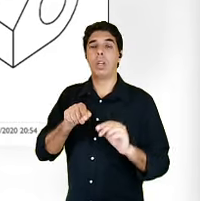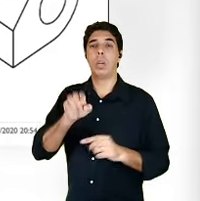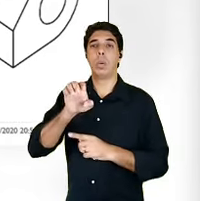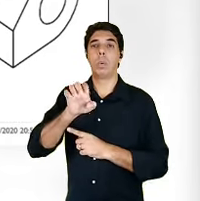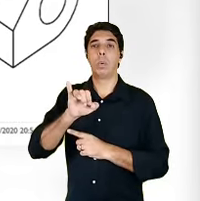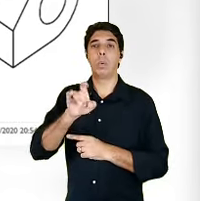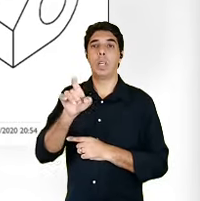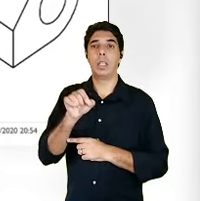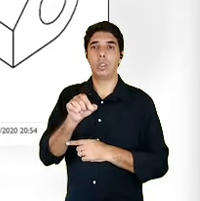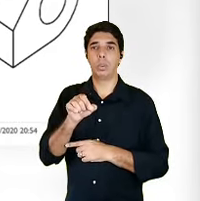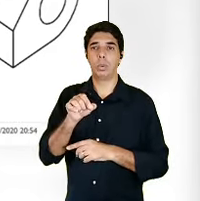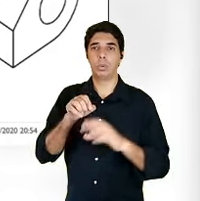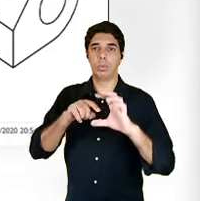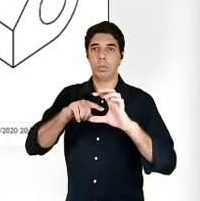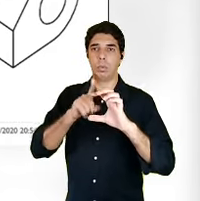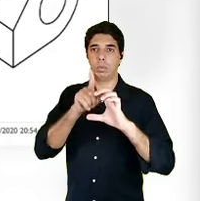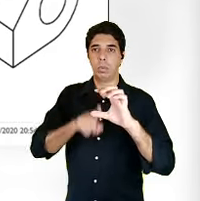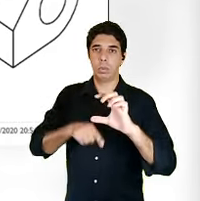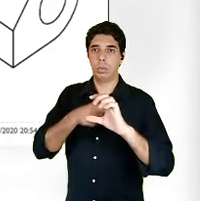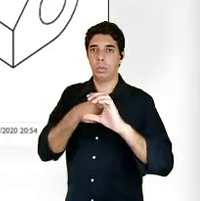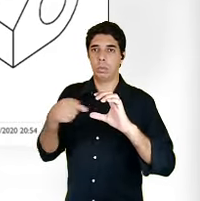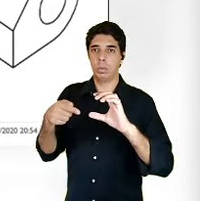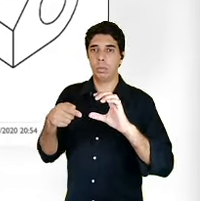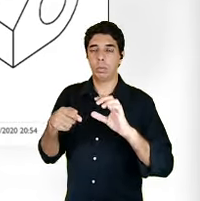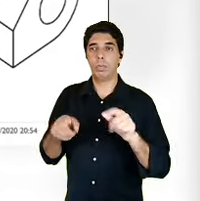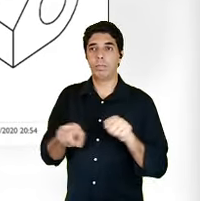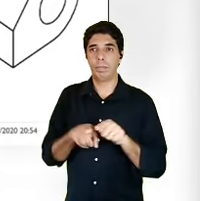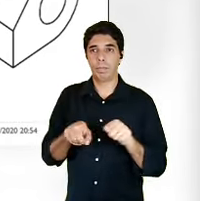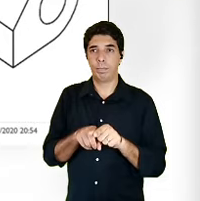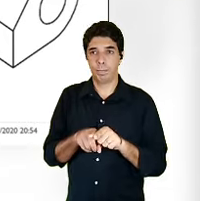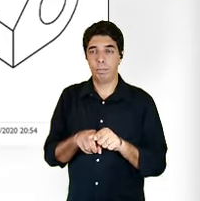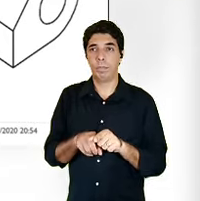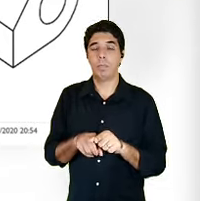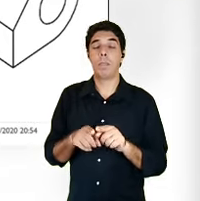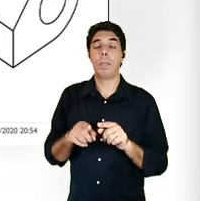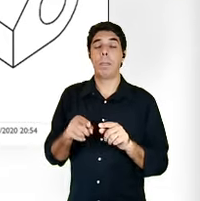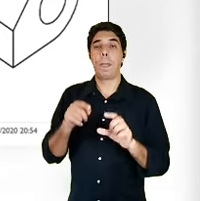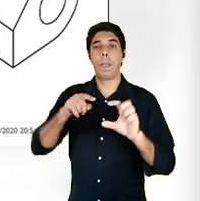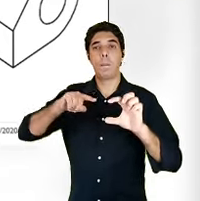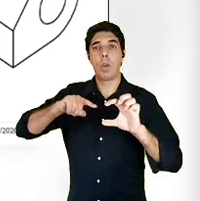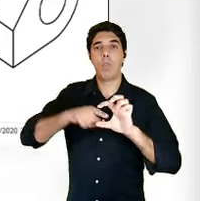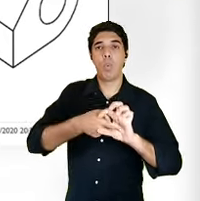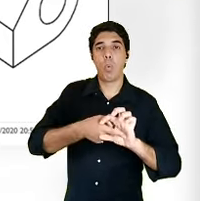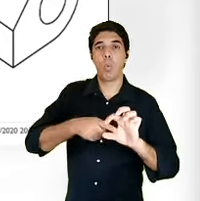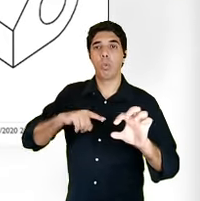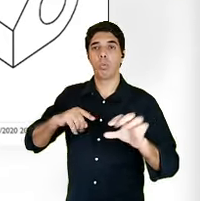em corpos de rotação ou assinalar as formas simétricas,